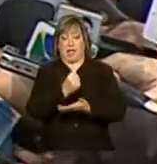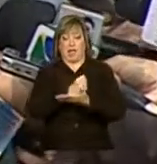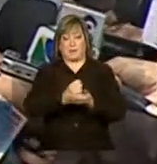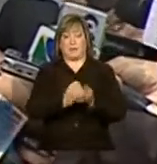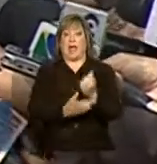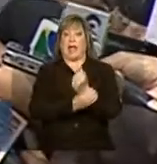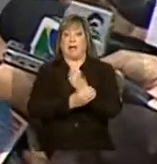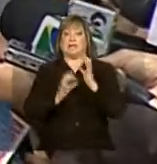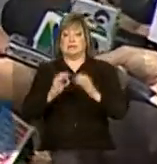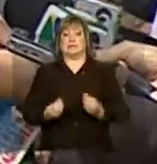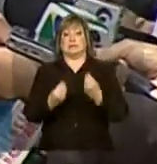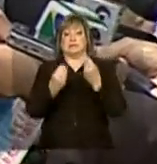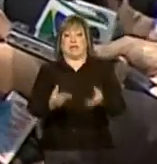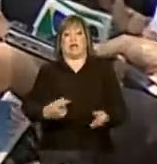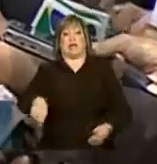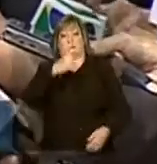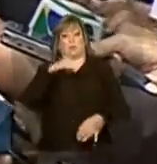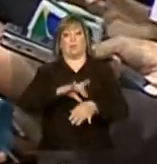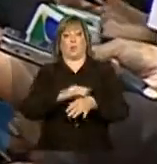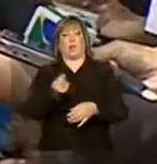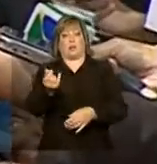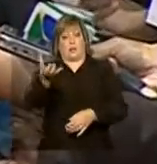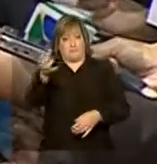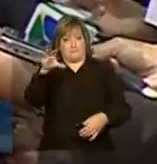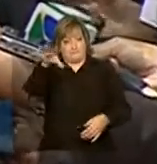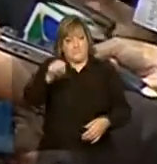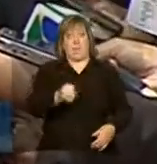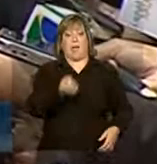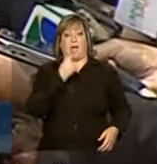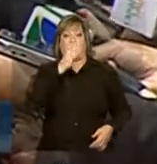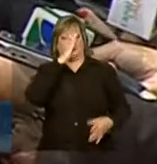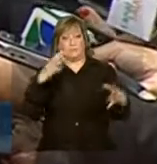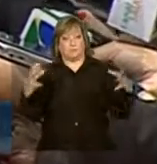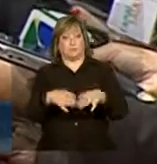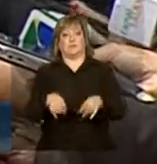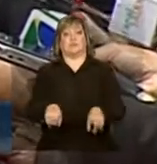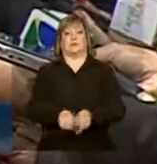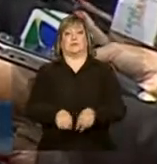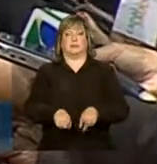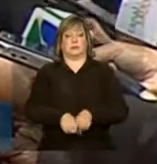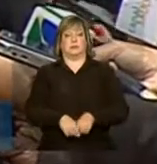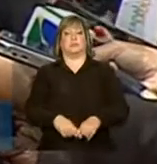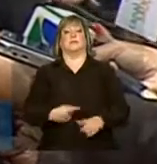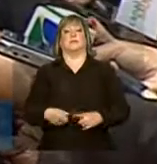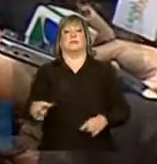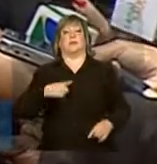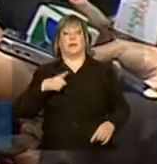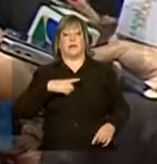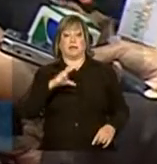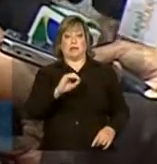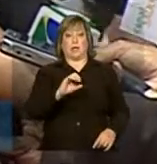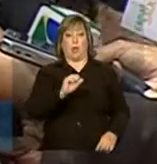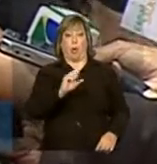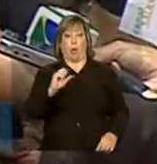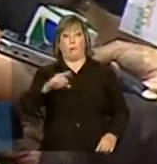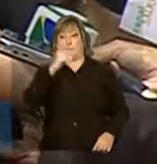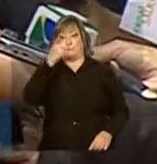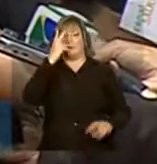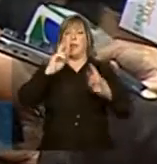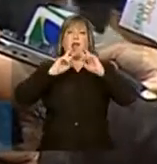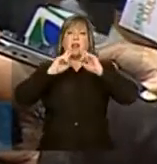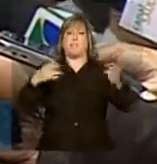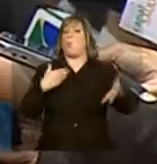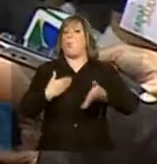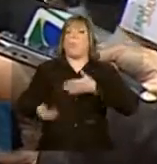recusa, é importante recorrer à ANS. O 0800 da ANS tem sido o principal instrumento para defender o direito do usuário do